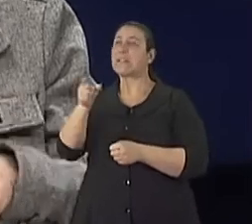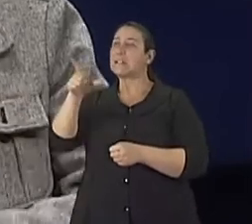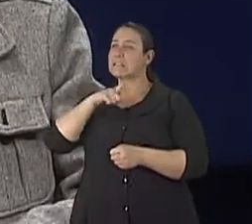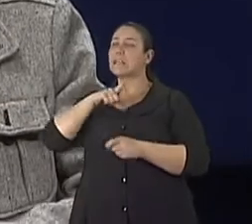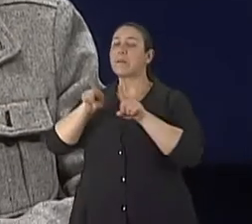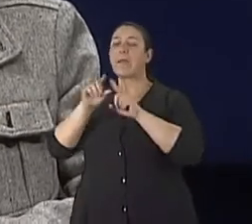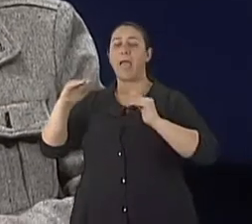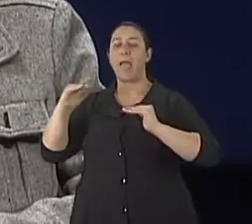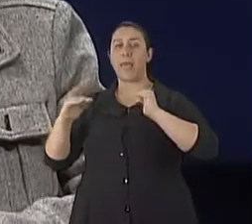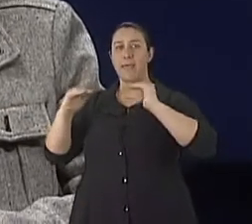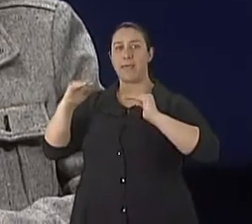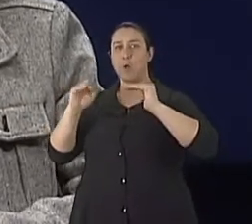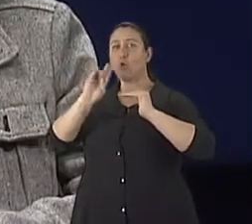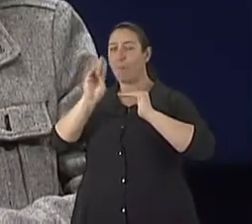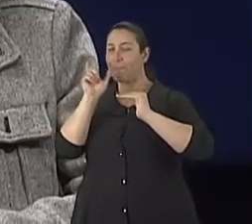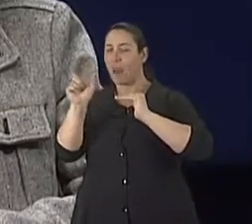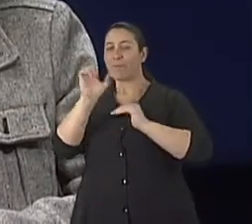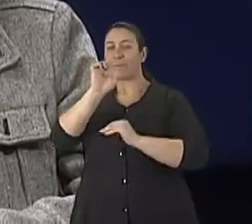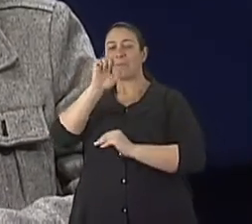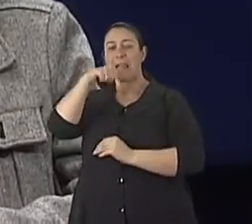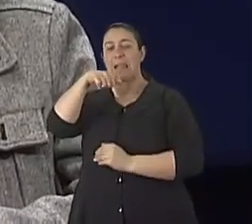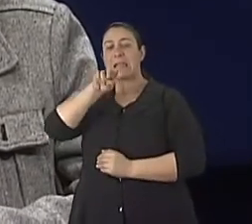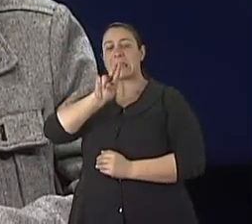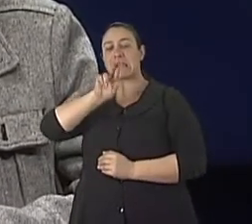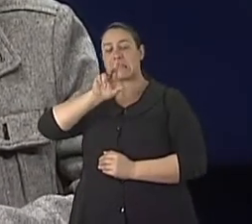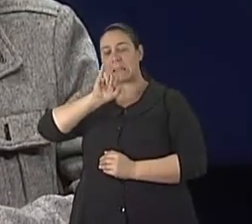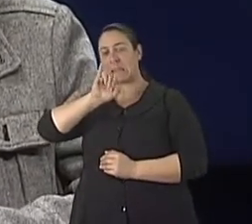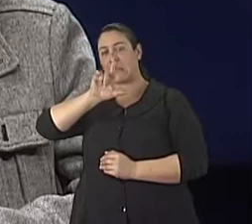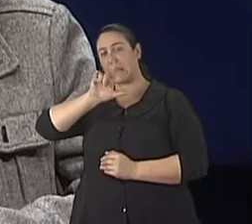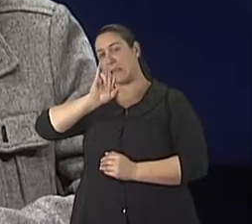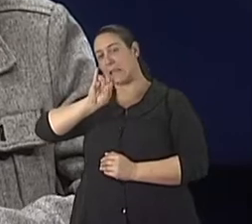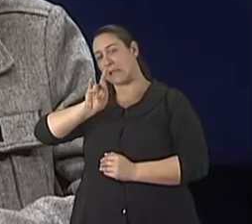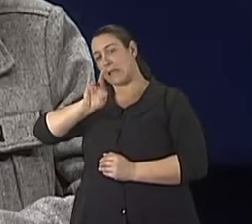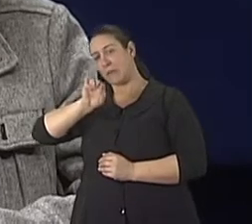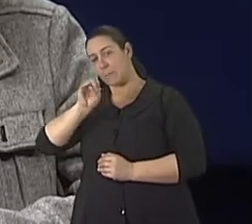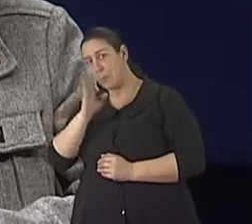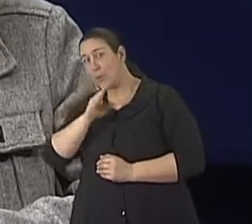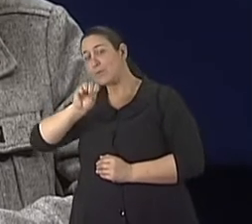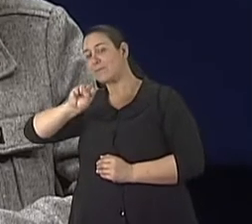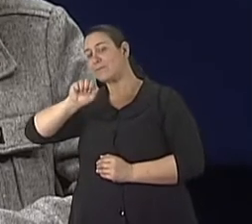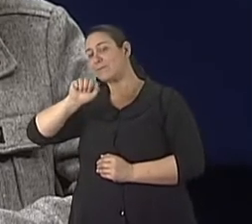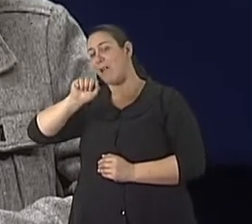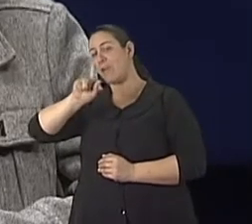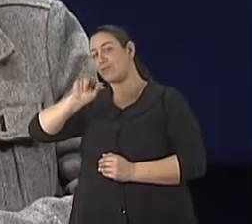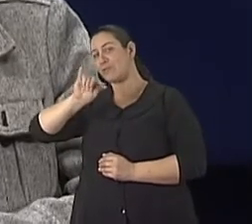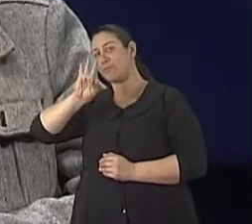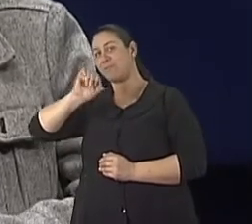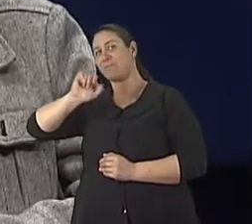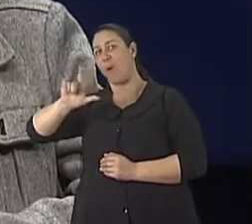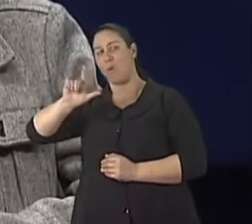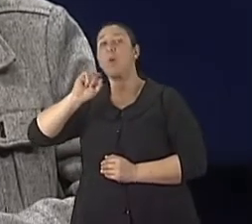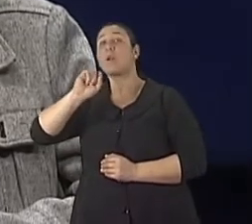então com as fraturas com traumas ou com a própria digamos assim o envelhecimento o músculo fica mais fácil